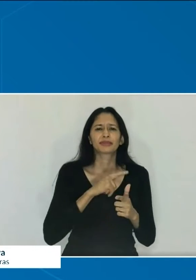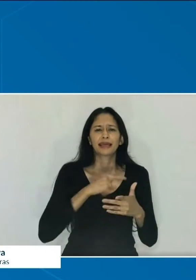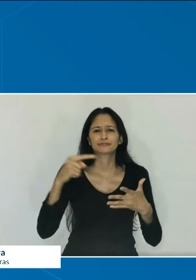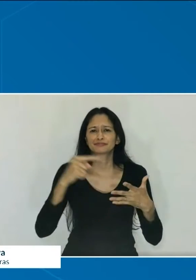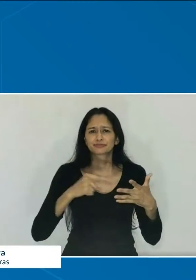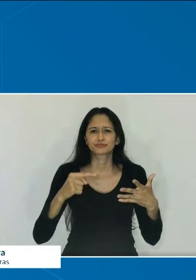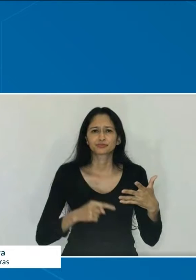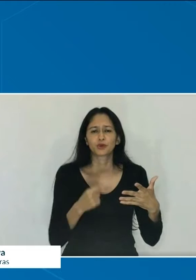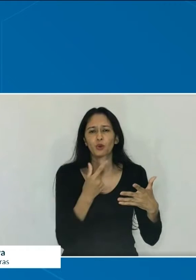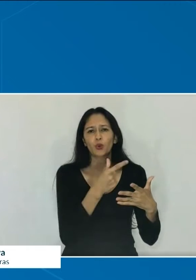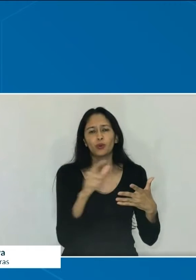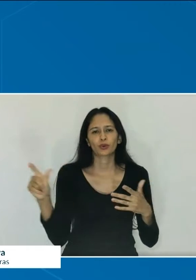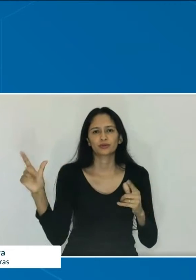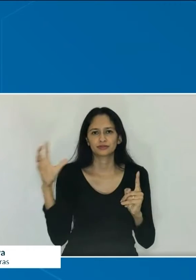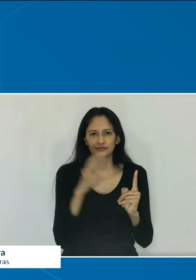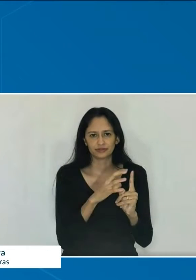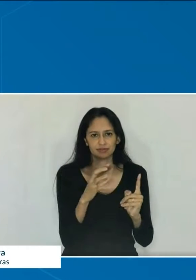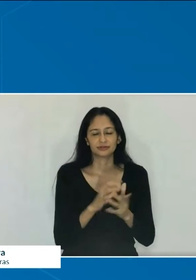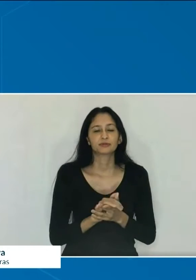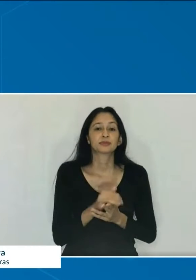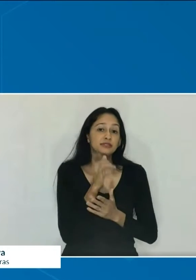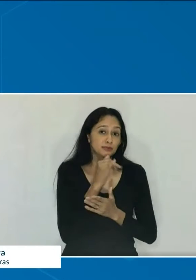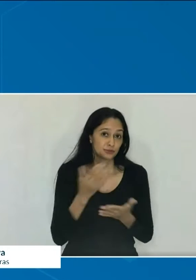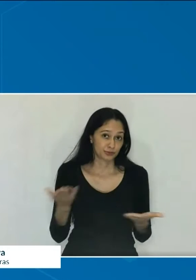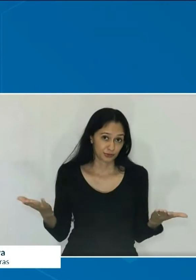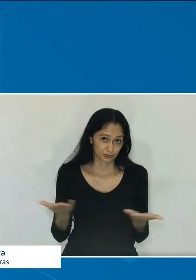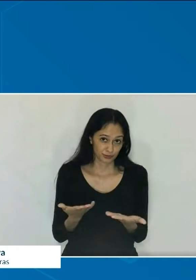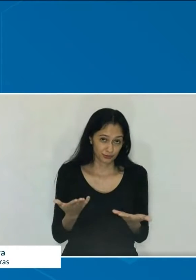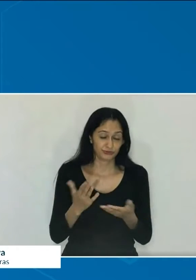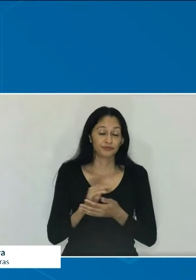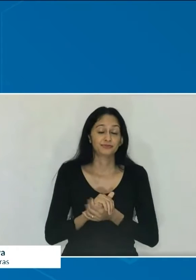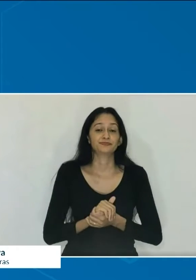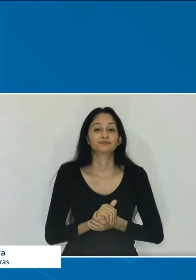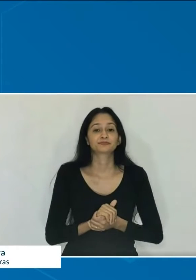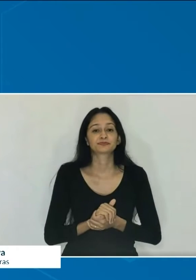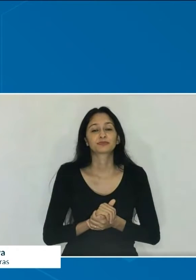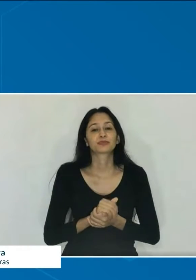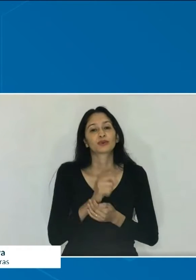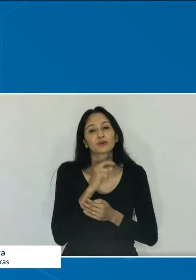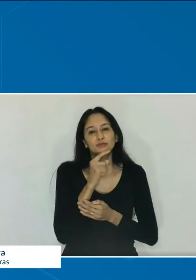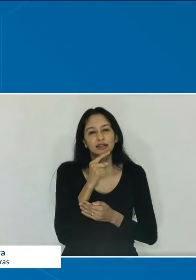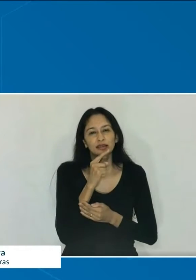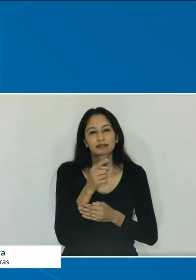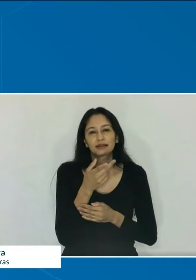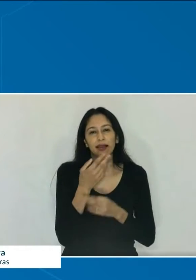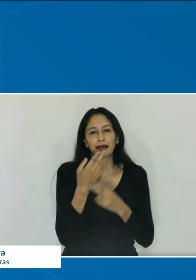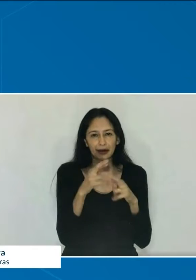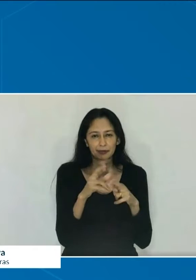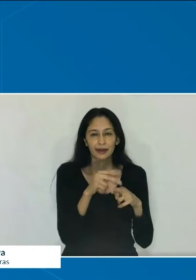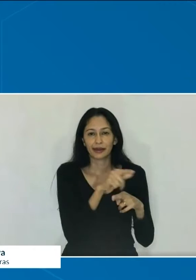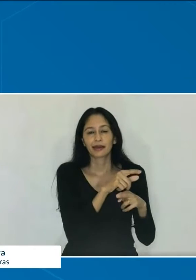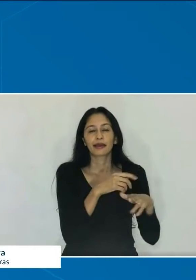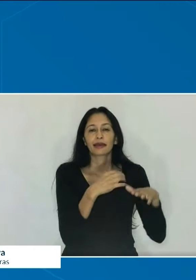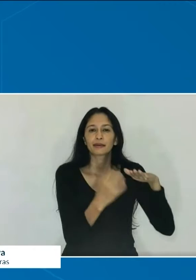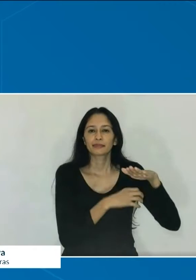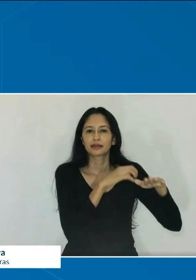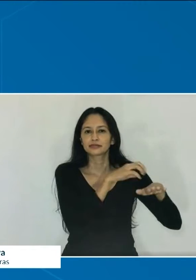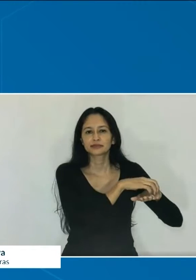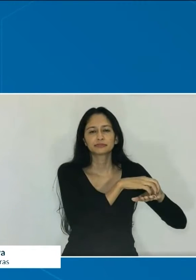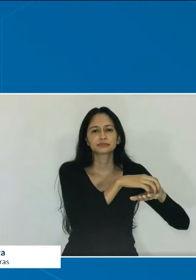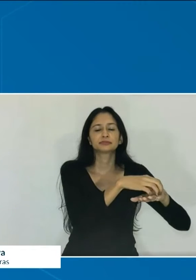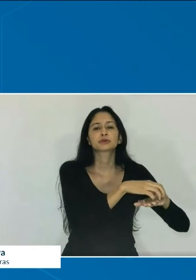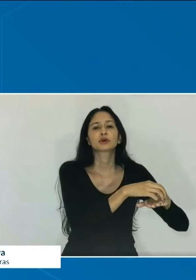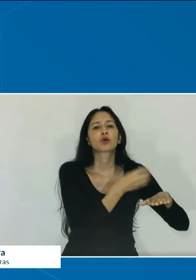não tem, por exemplo, como cobrar, muitas vezes, das empresas, a qualidade do serviço. O que é